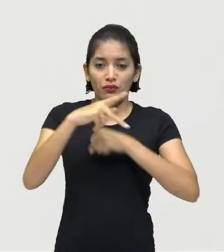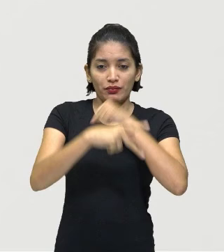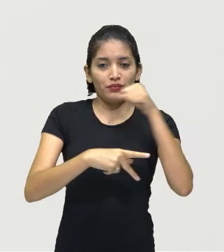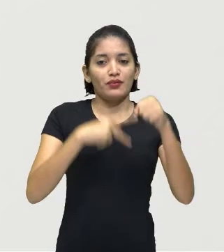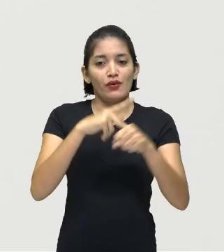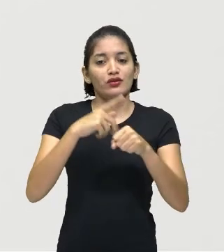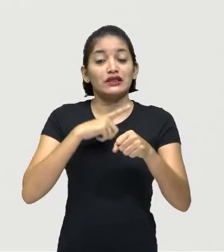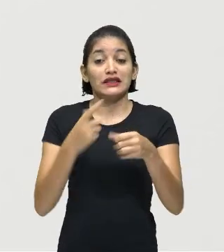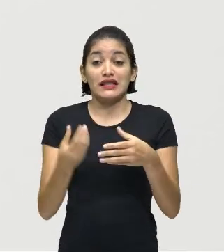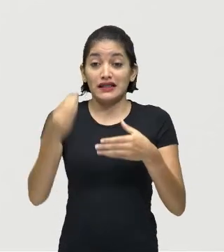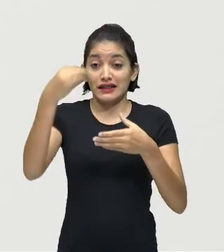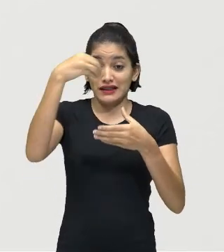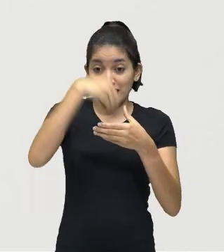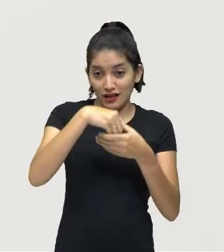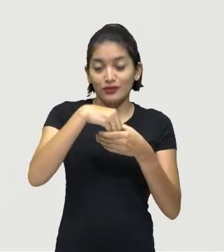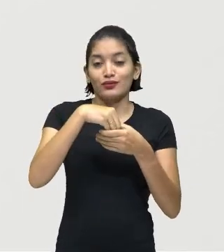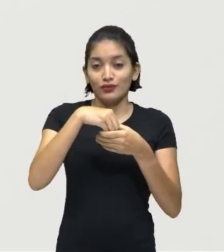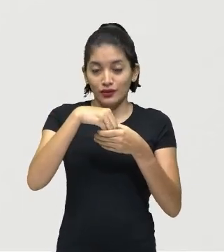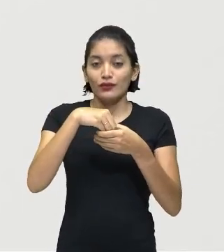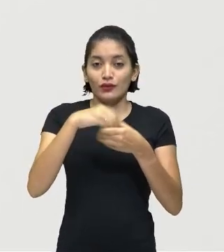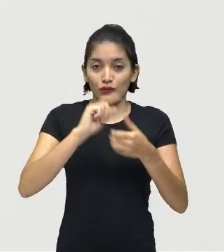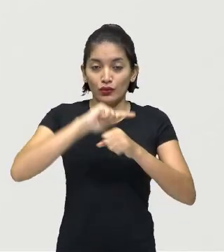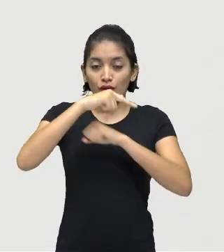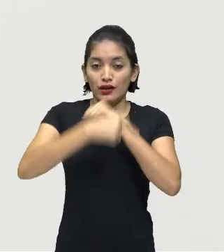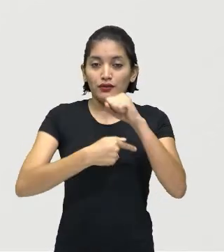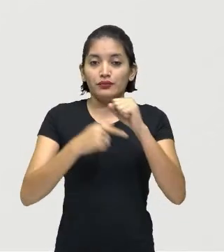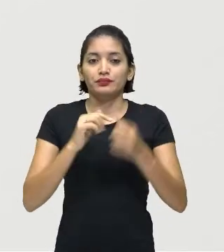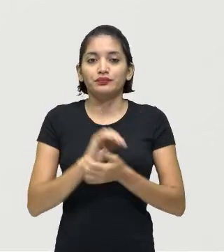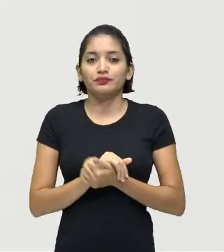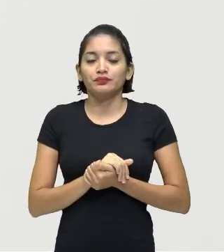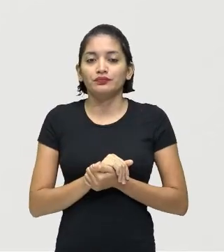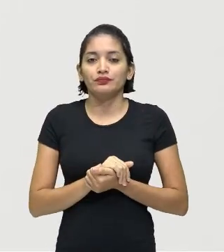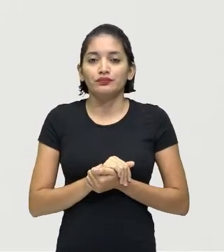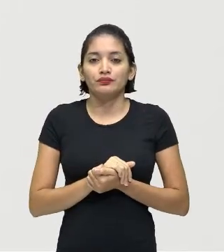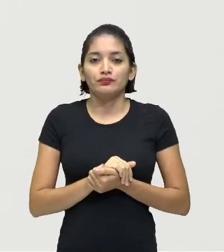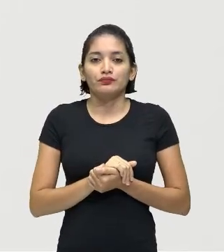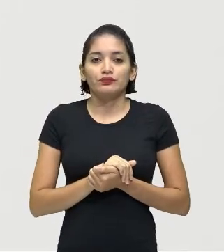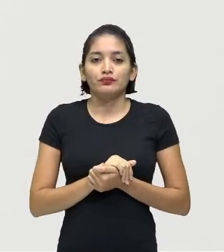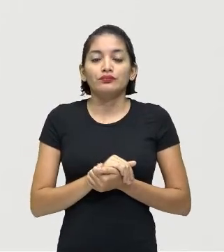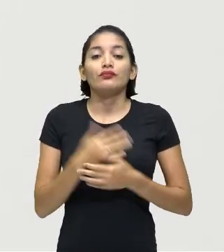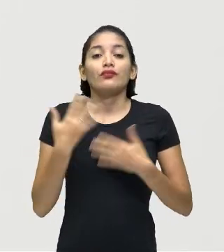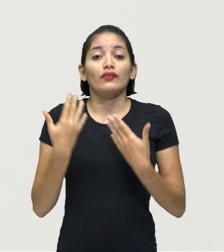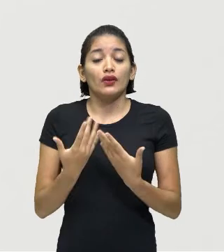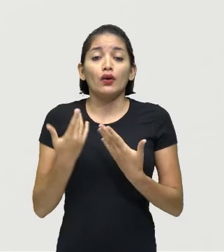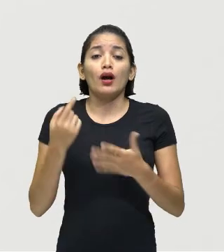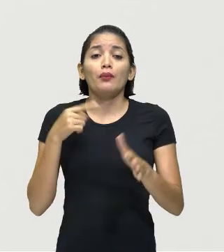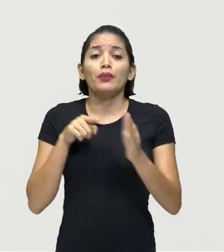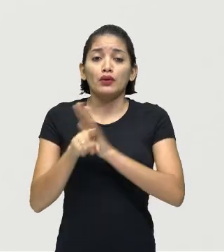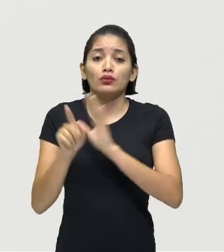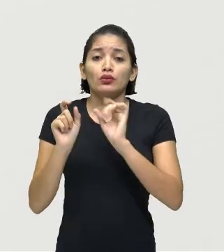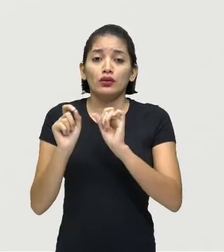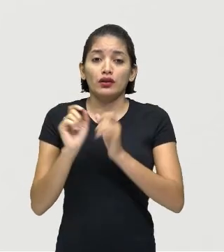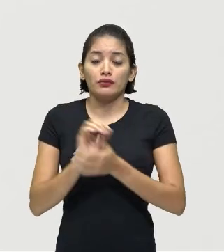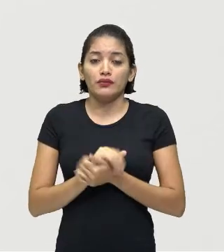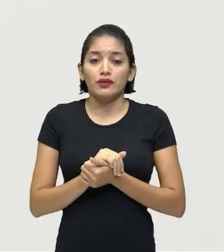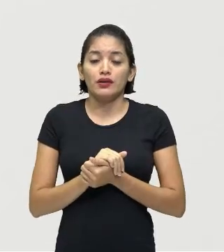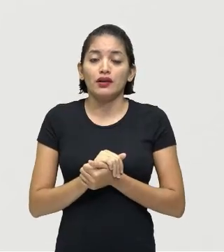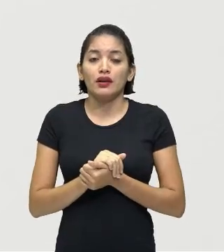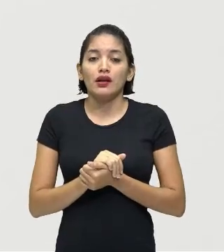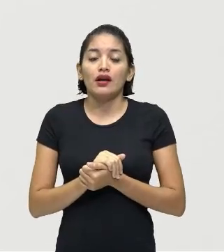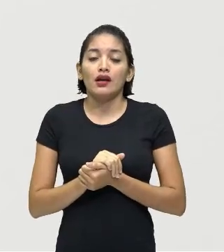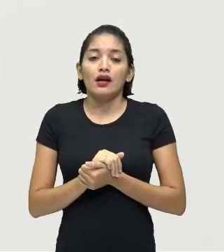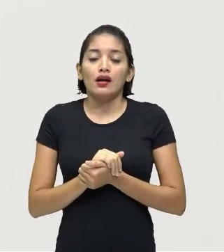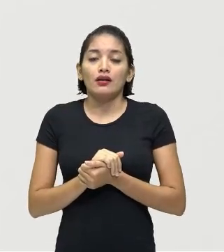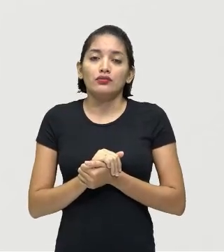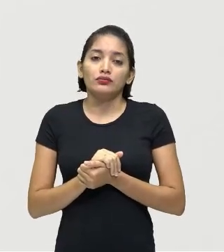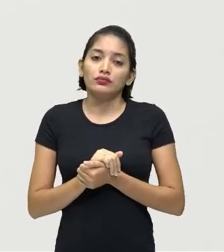que existem nesse átomo. E a nossa questão já diz, né? A nossa questão, ele fala que esse átomo apresenta